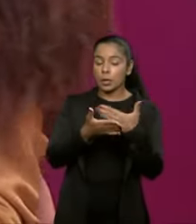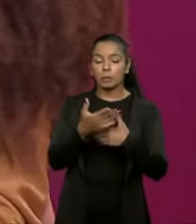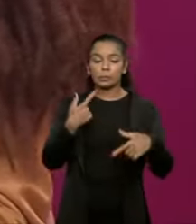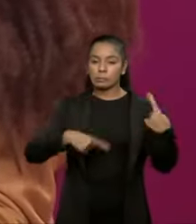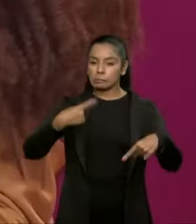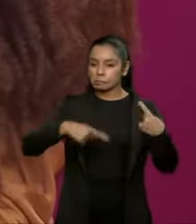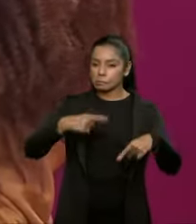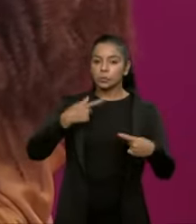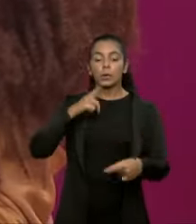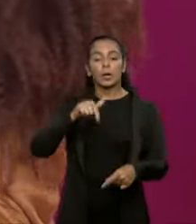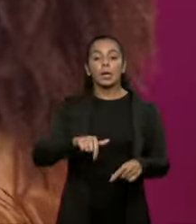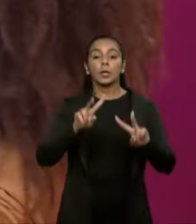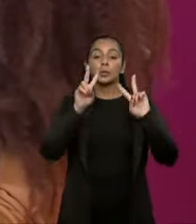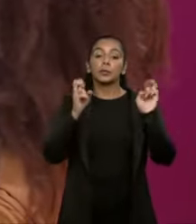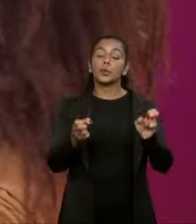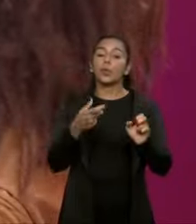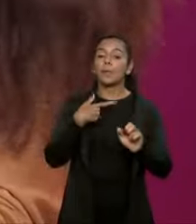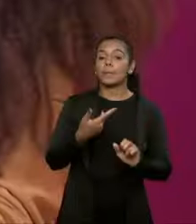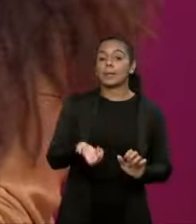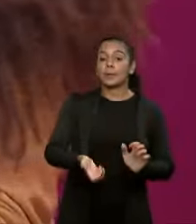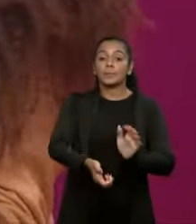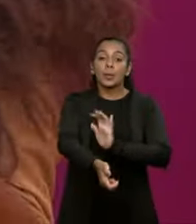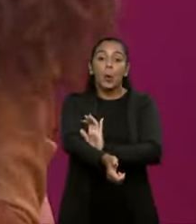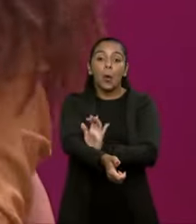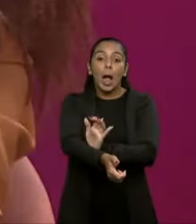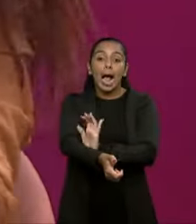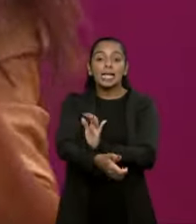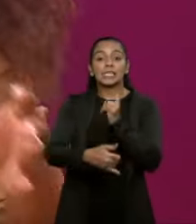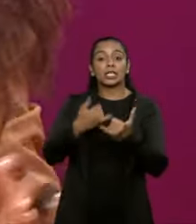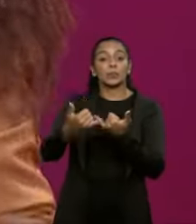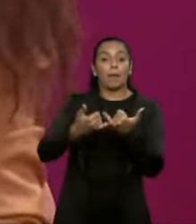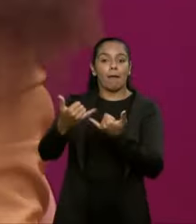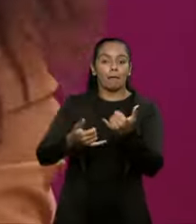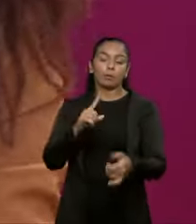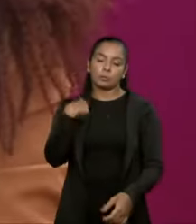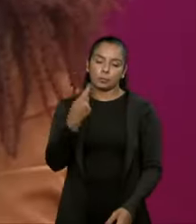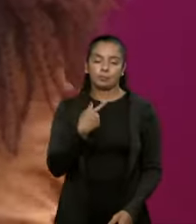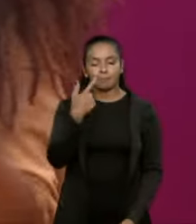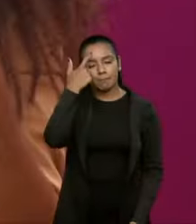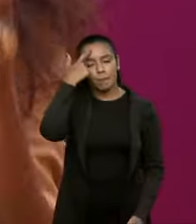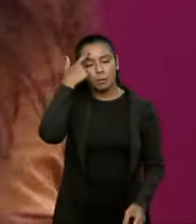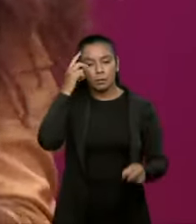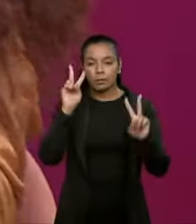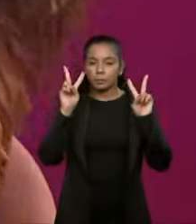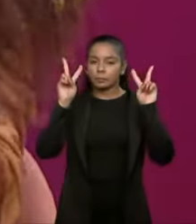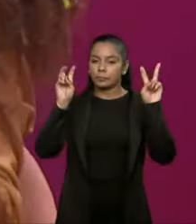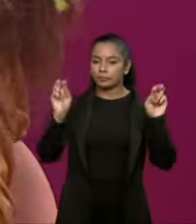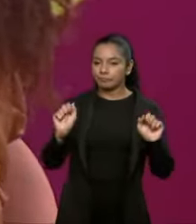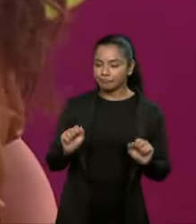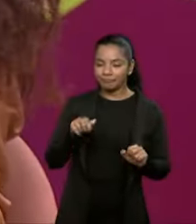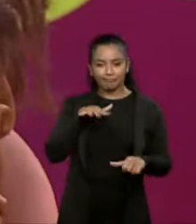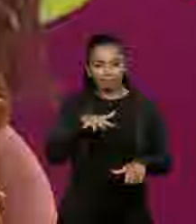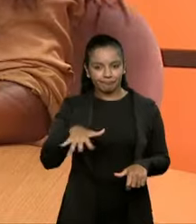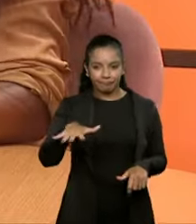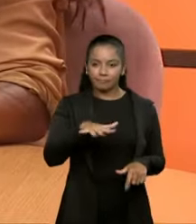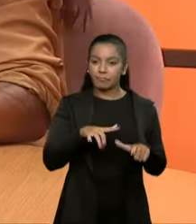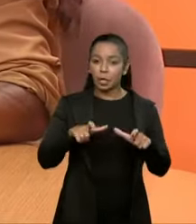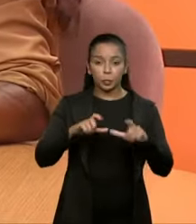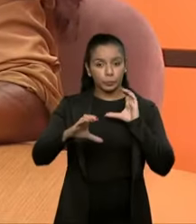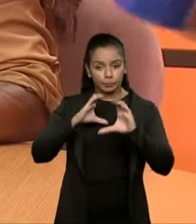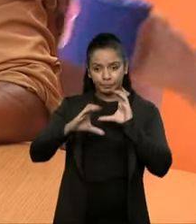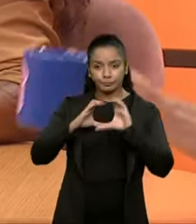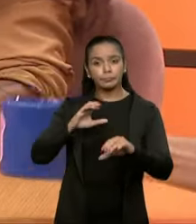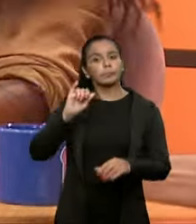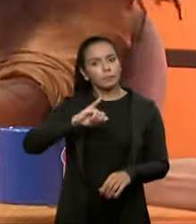recentemente, tem a ver com racismo recreativo. Que é, e aí a gente pensando, né, que a gente está num espaço de comunicação, é